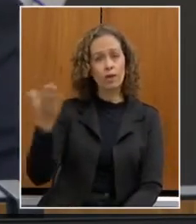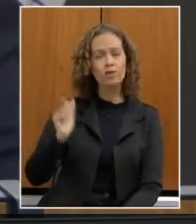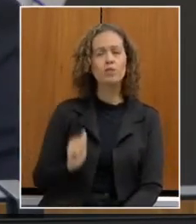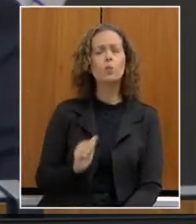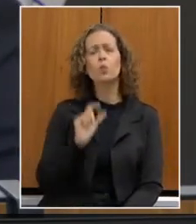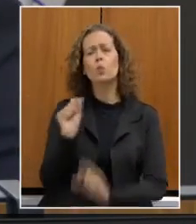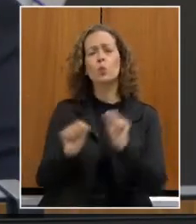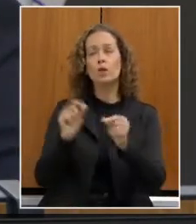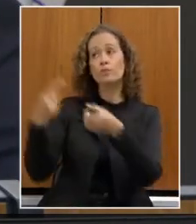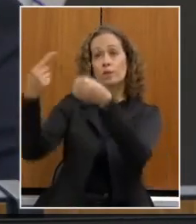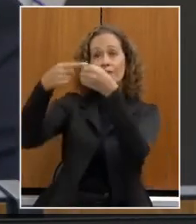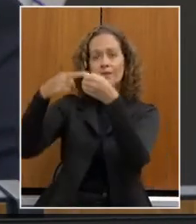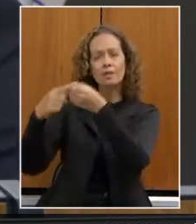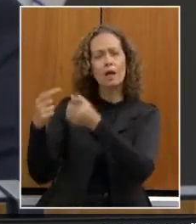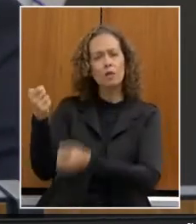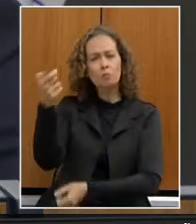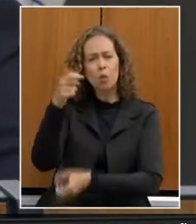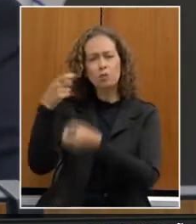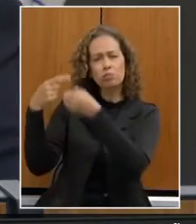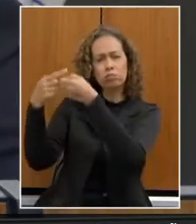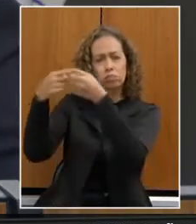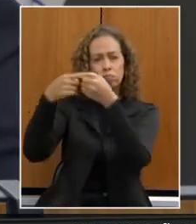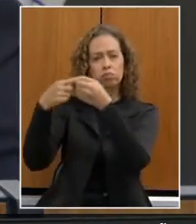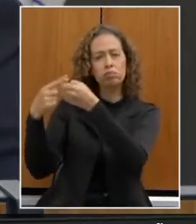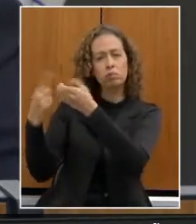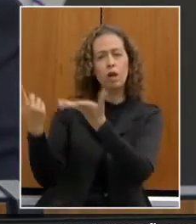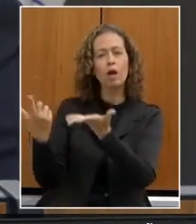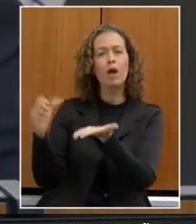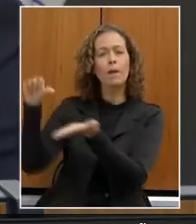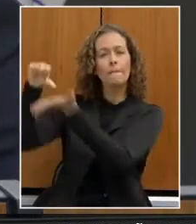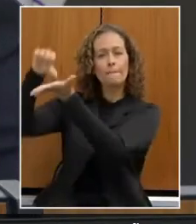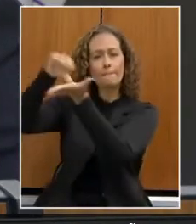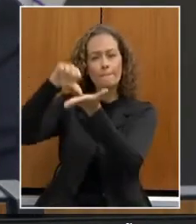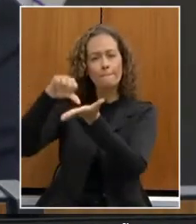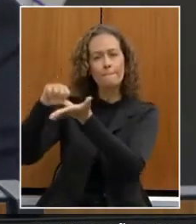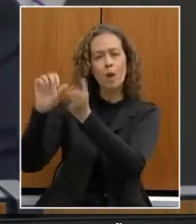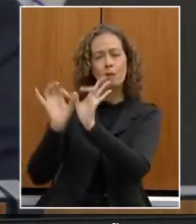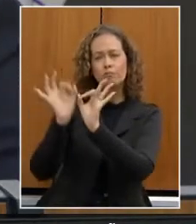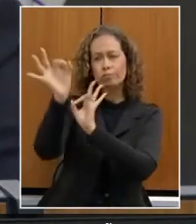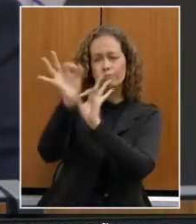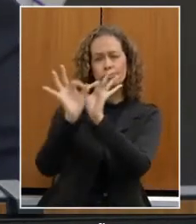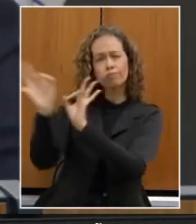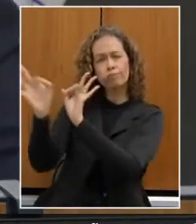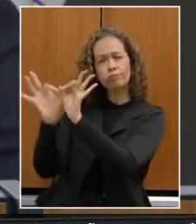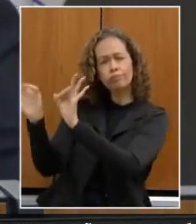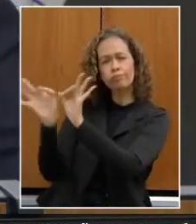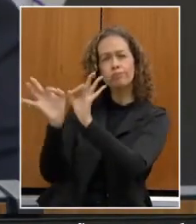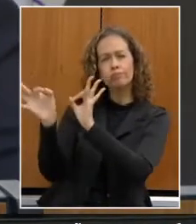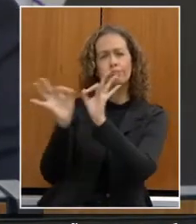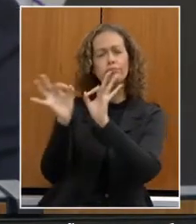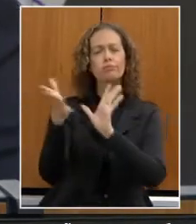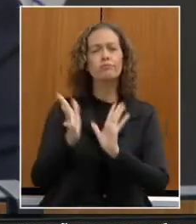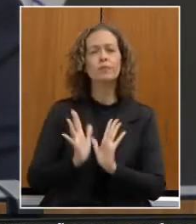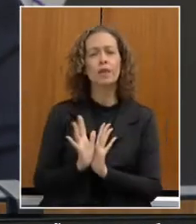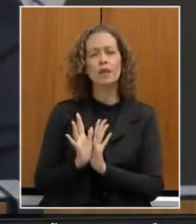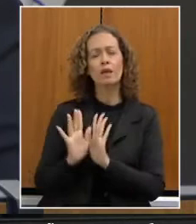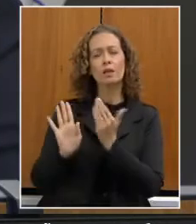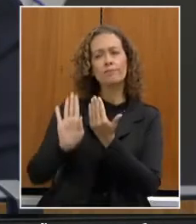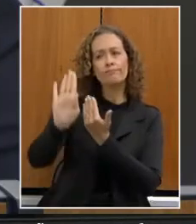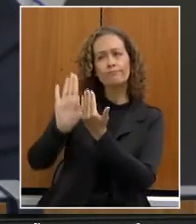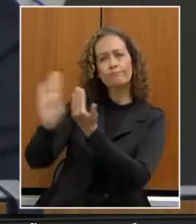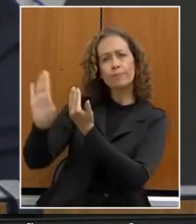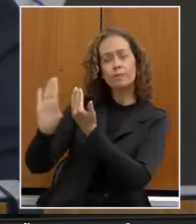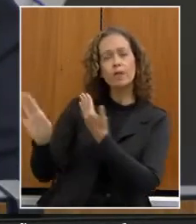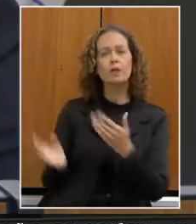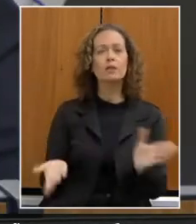cidades, poucas cidades, polos de micro distantes uma da outra, uma interdependente da outra, e dentro